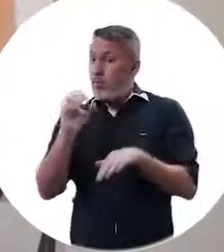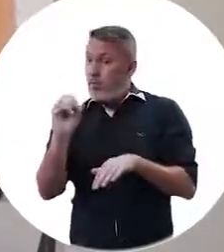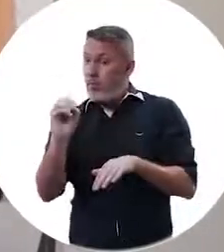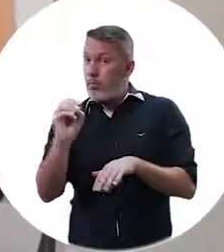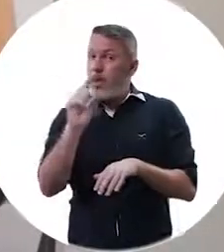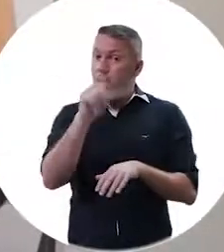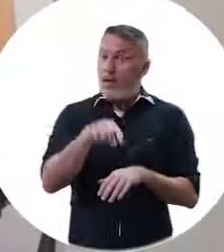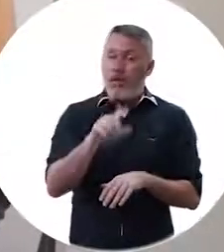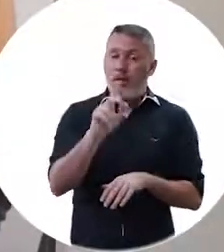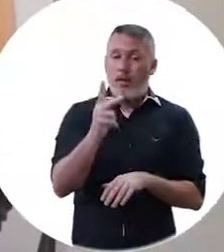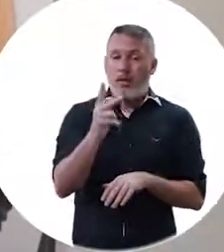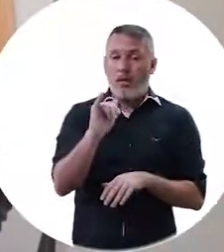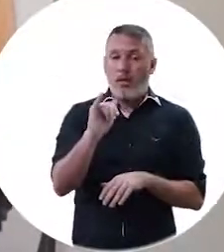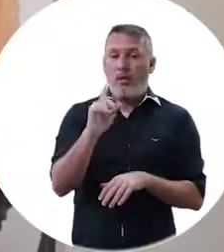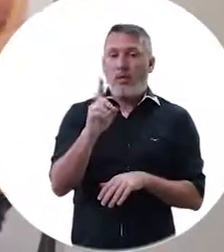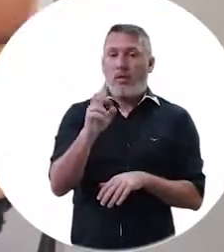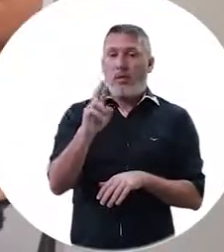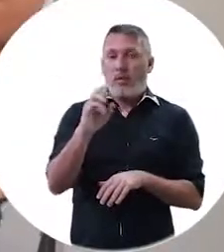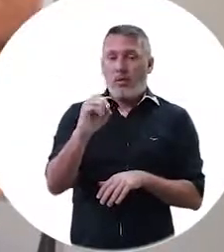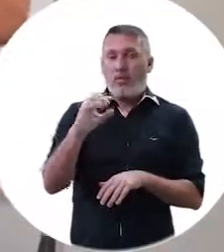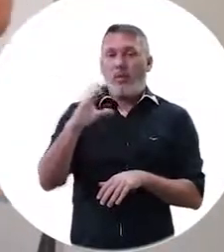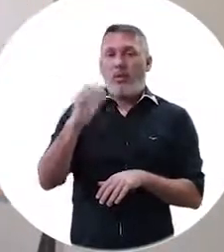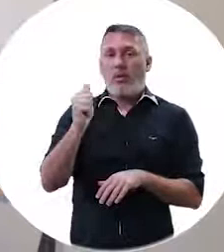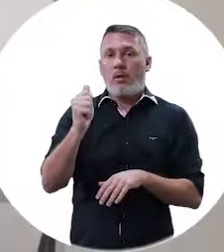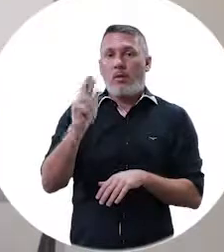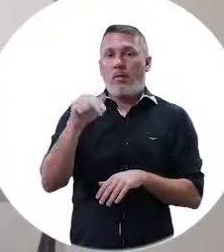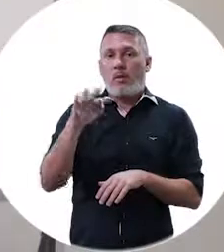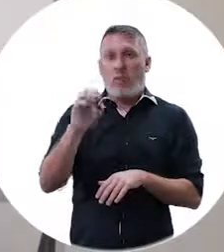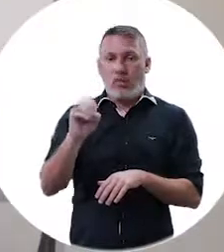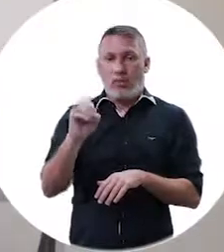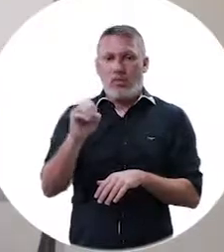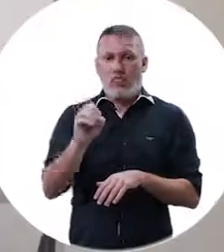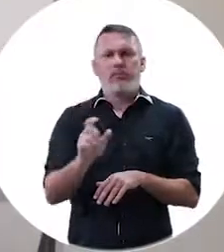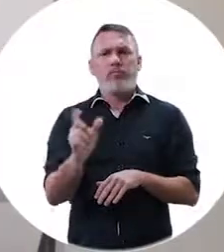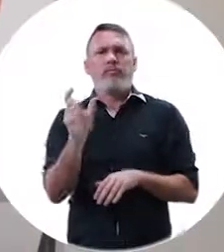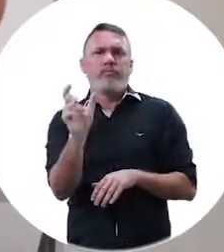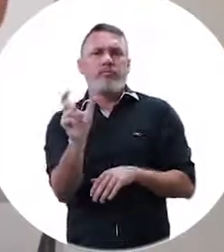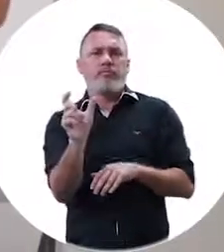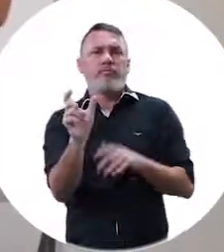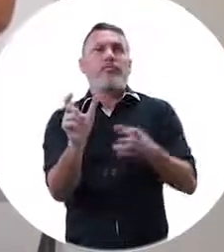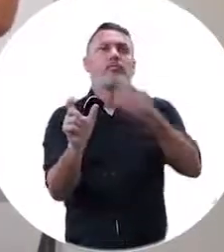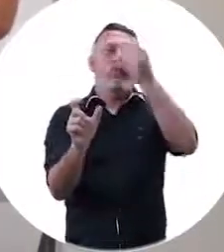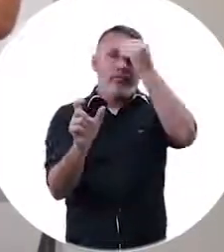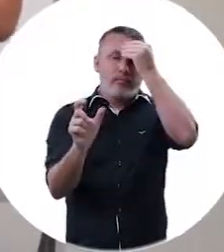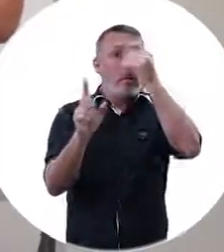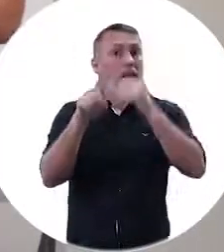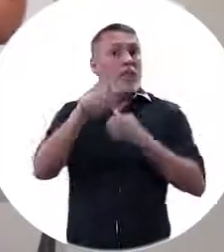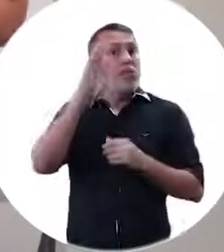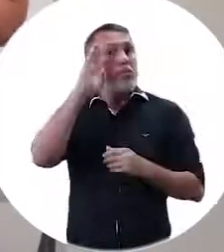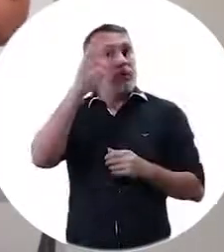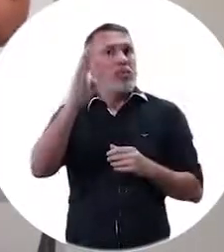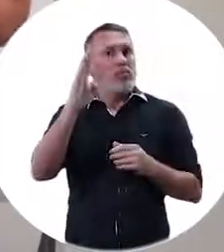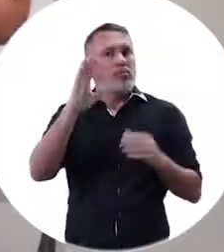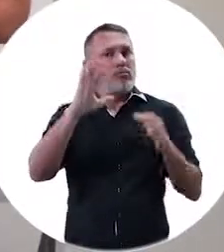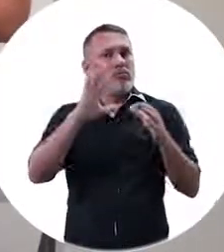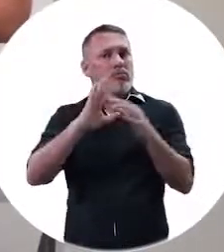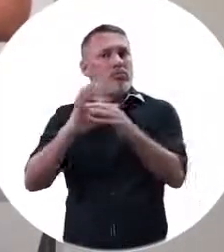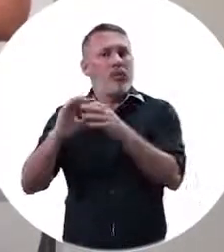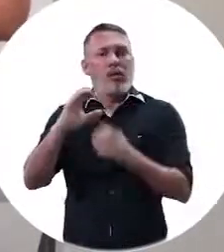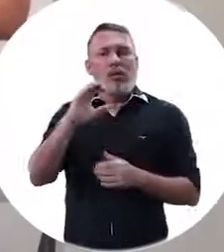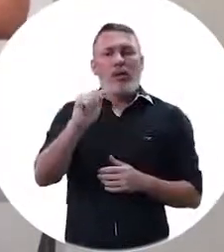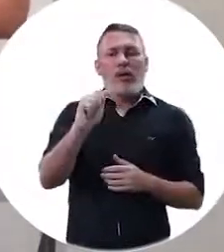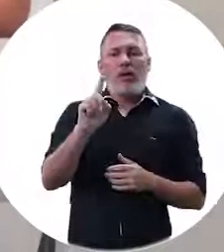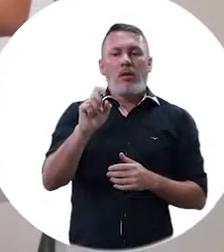final. É só o O no final. Tudo bem? Essa é a nomenclatura para a cadeia